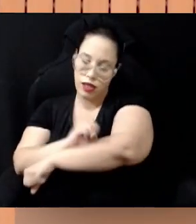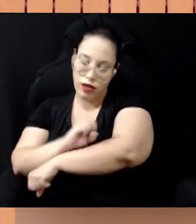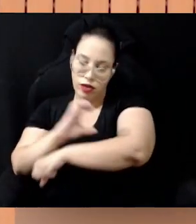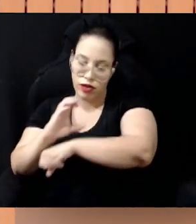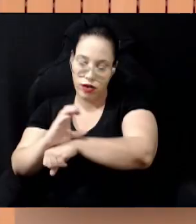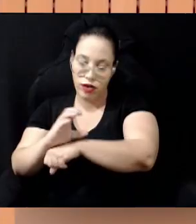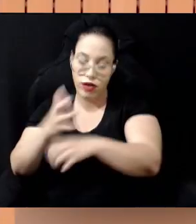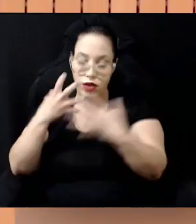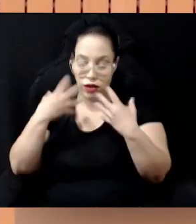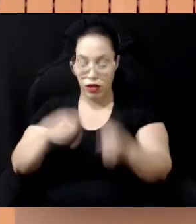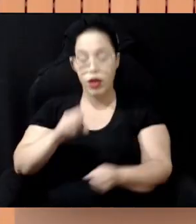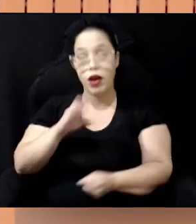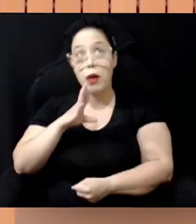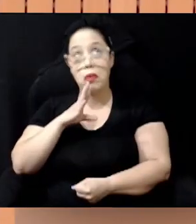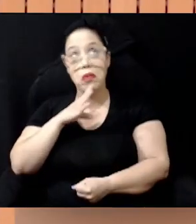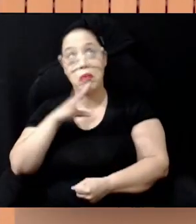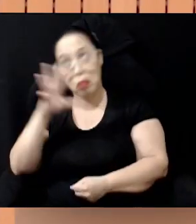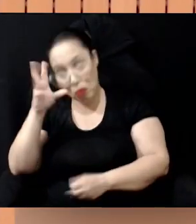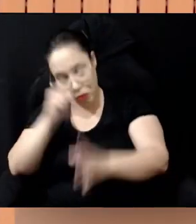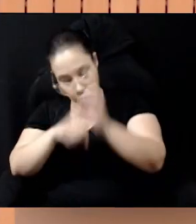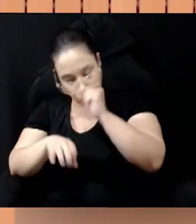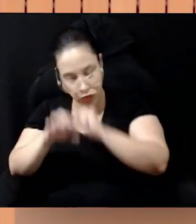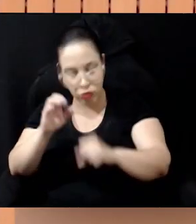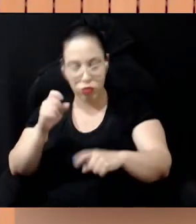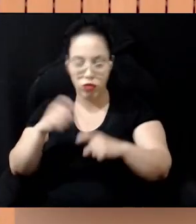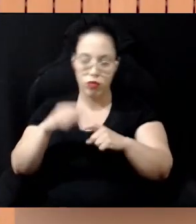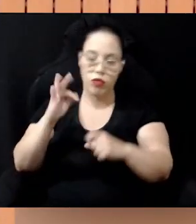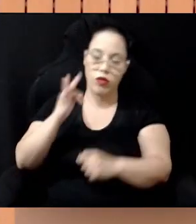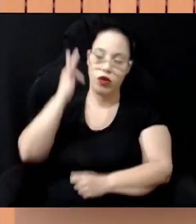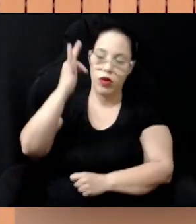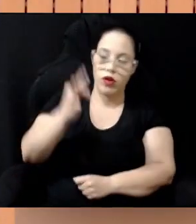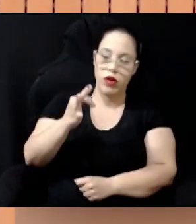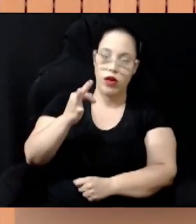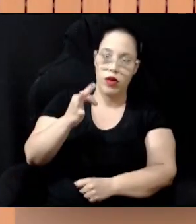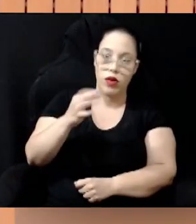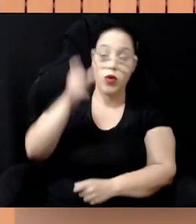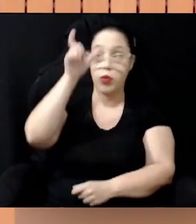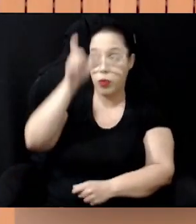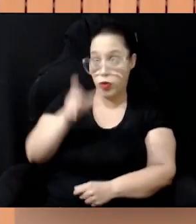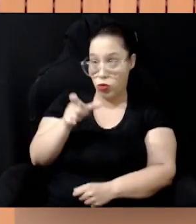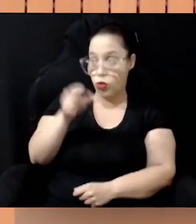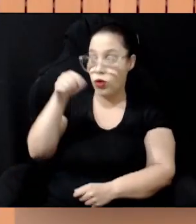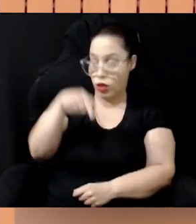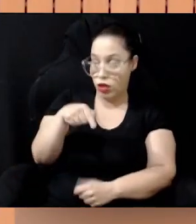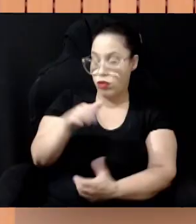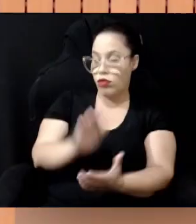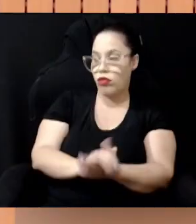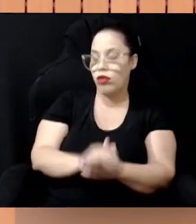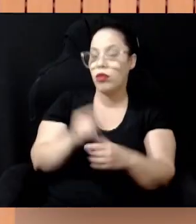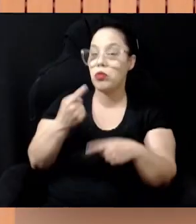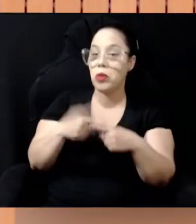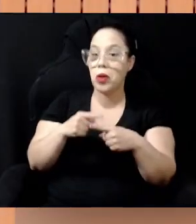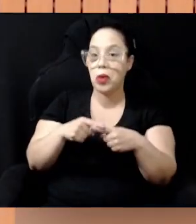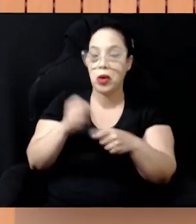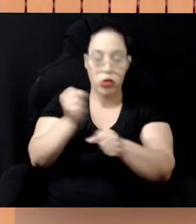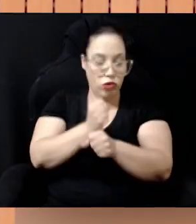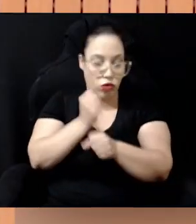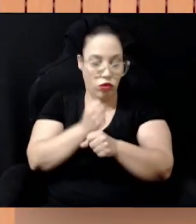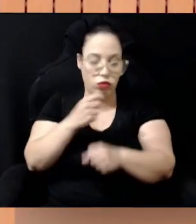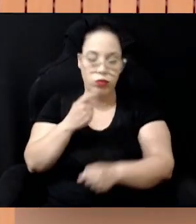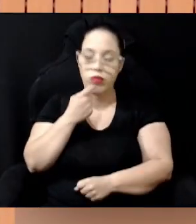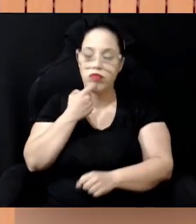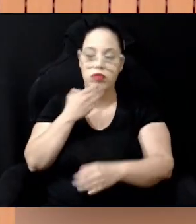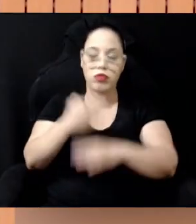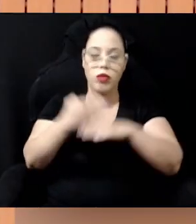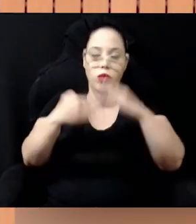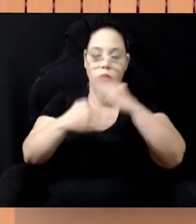amar a cidade que me acolheu Eu me formei médico mas também me formei como pessoa aqui porque foram os anos em Campinas que